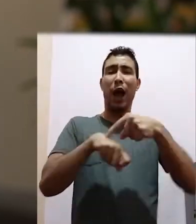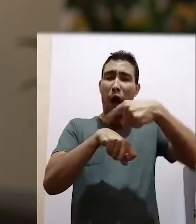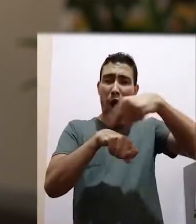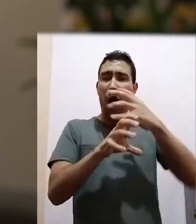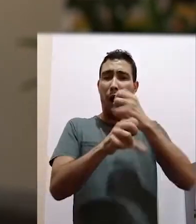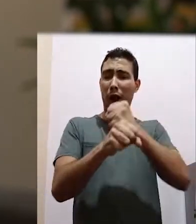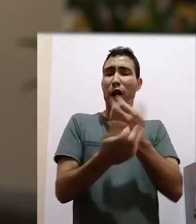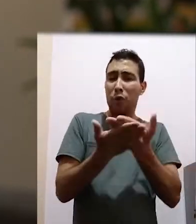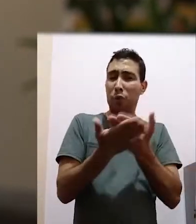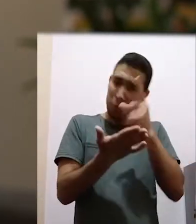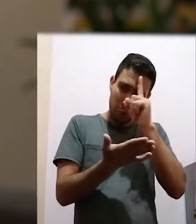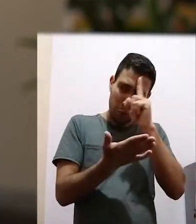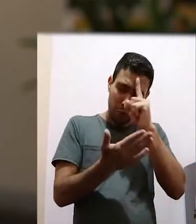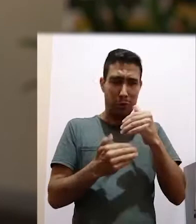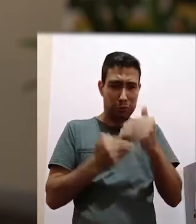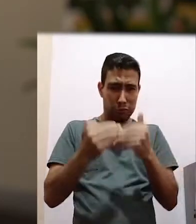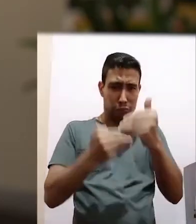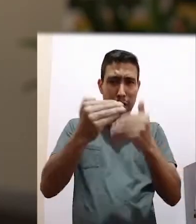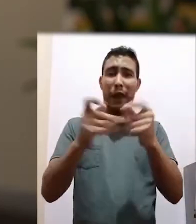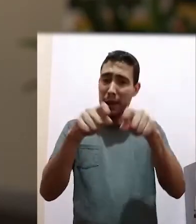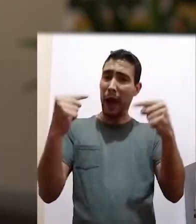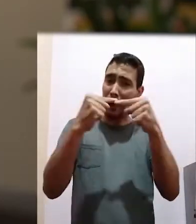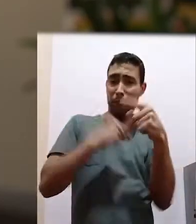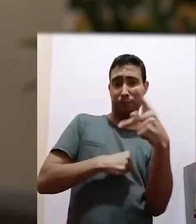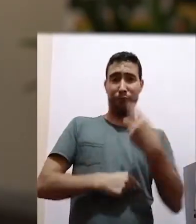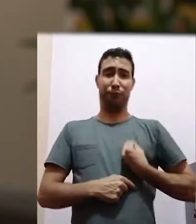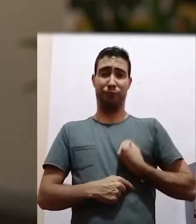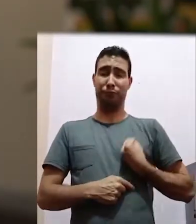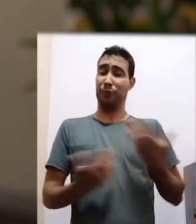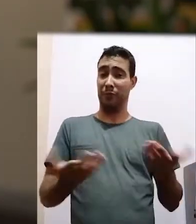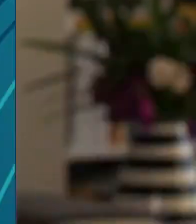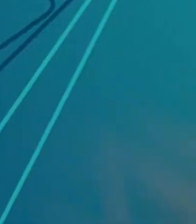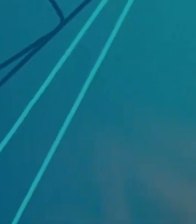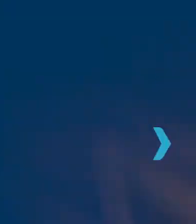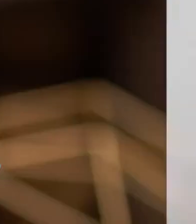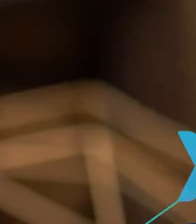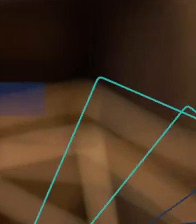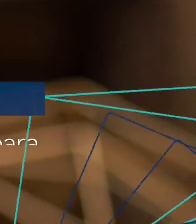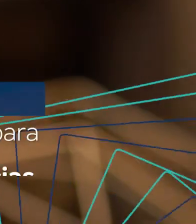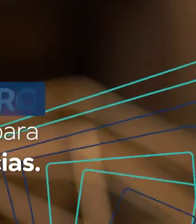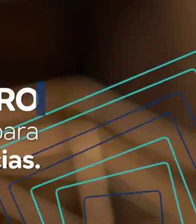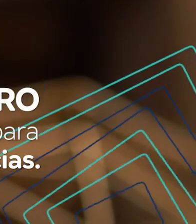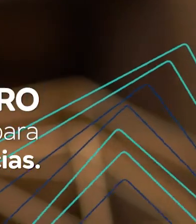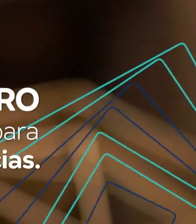decidir quando, quantas horas vai estudar, e aí você distribui o curso de acordo com as suas possibilidades.